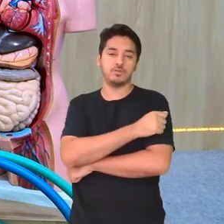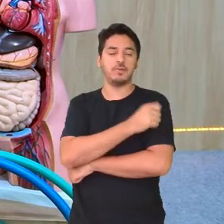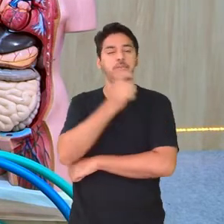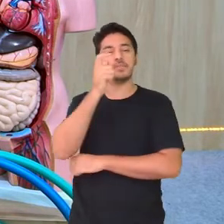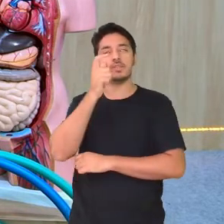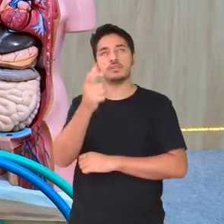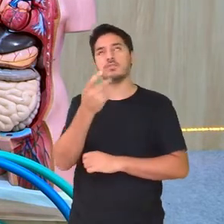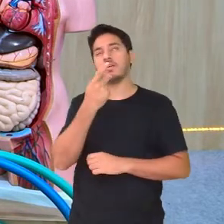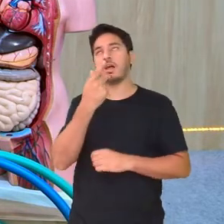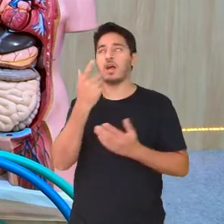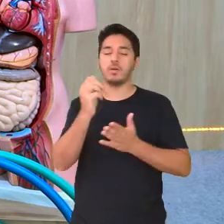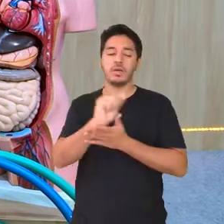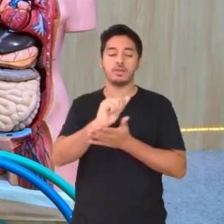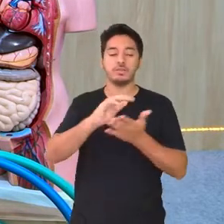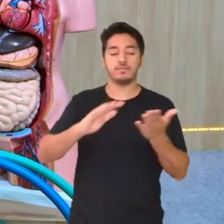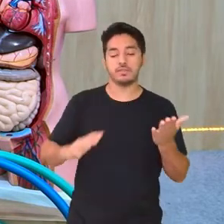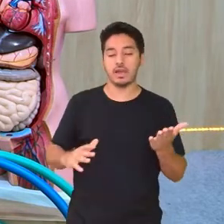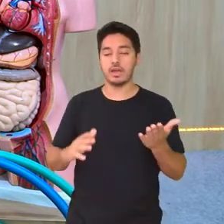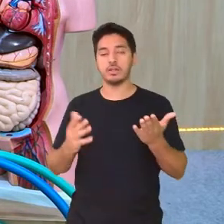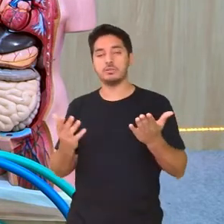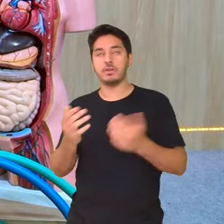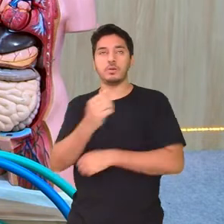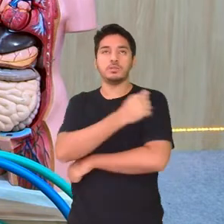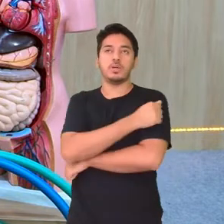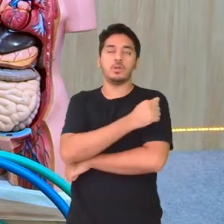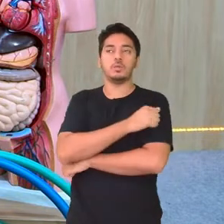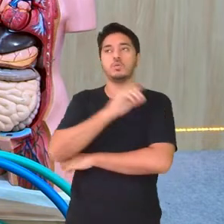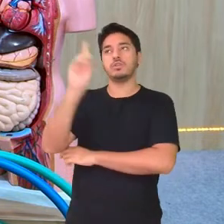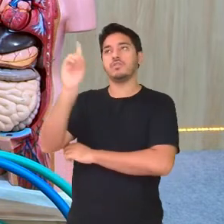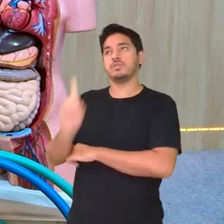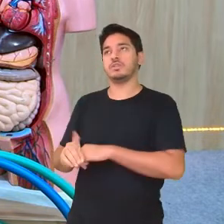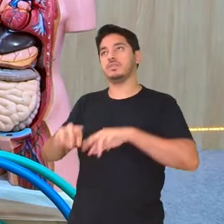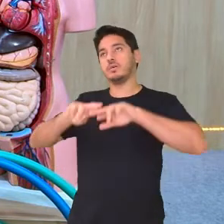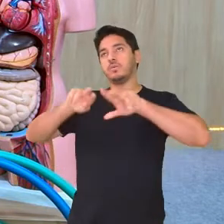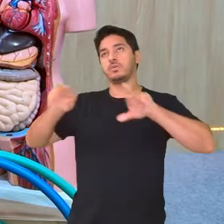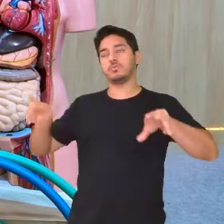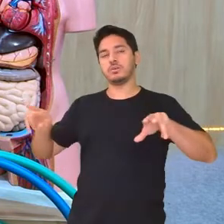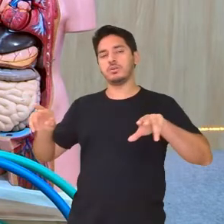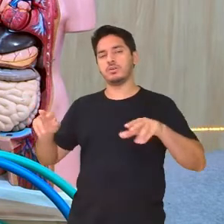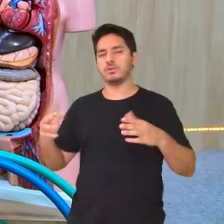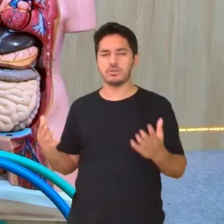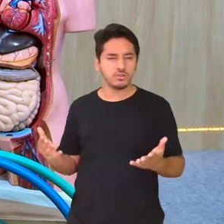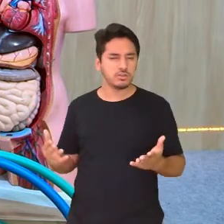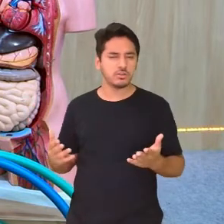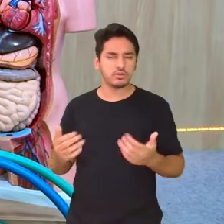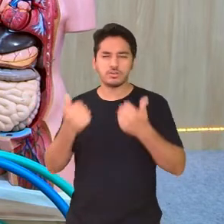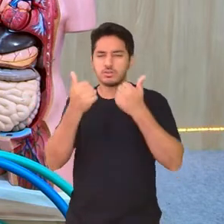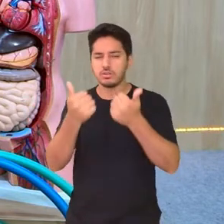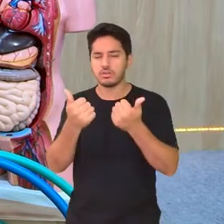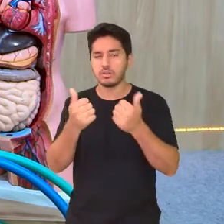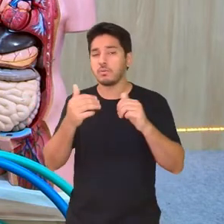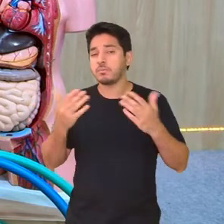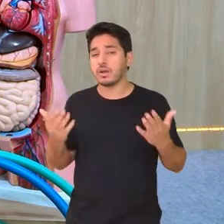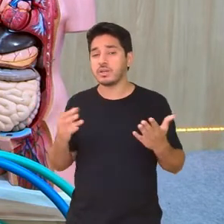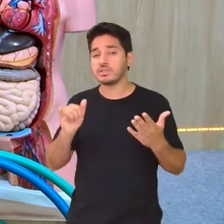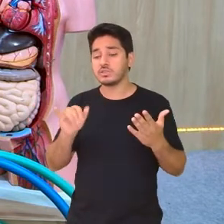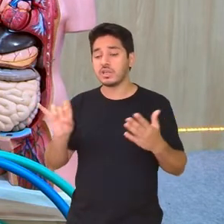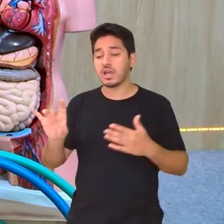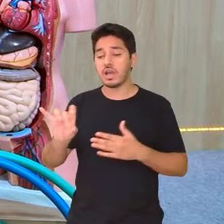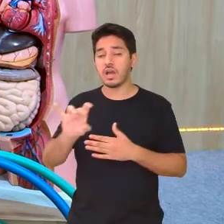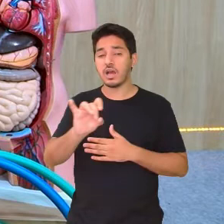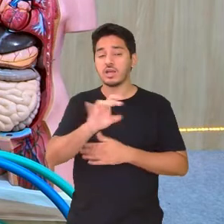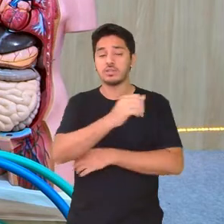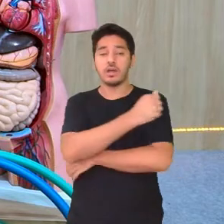eu quero atividades para os estudantes com deficiência múltipla. Tá, mas se cada estudante ele é único,